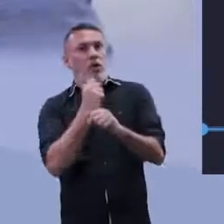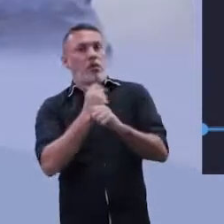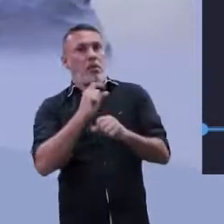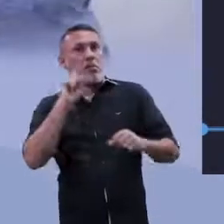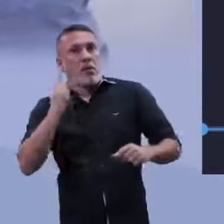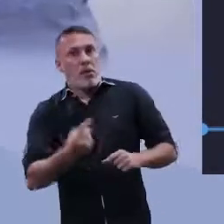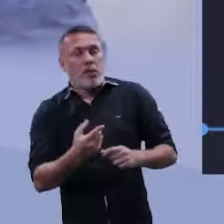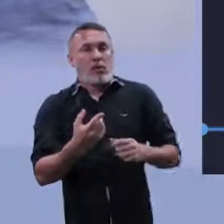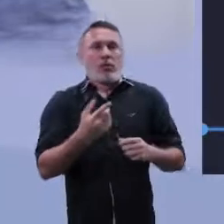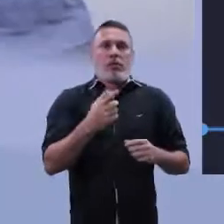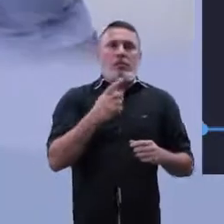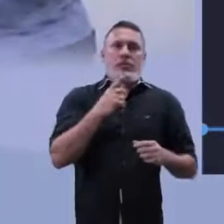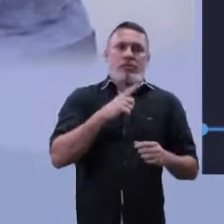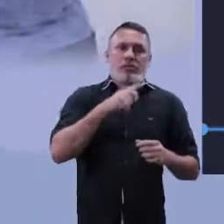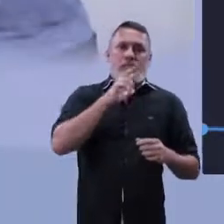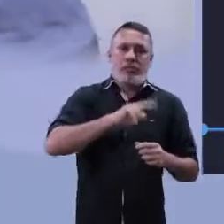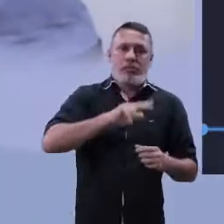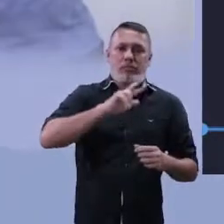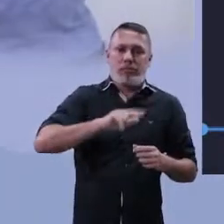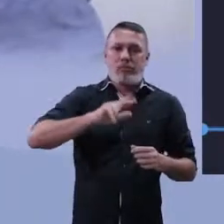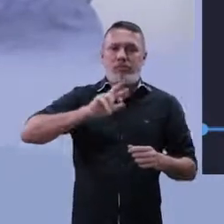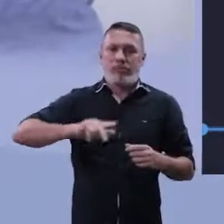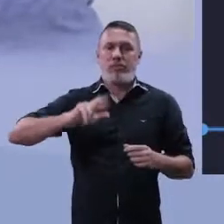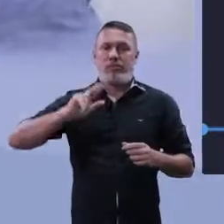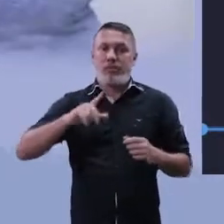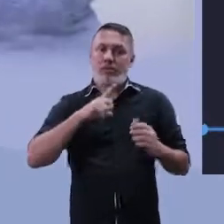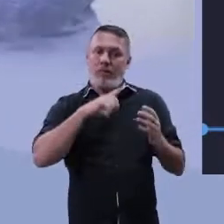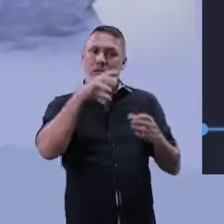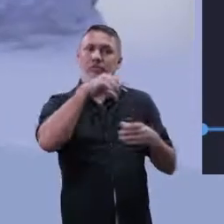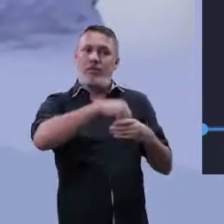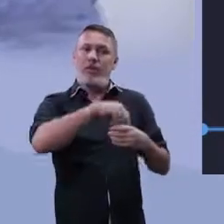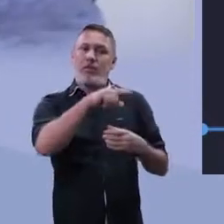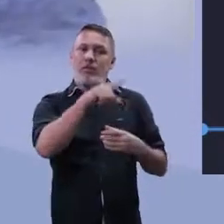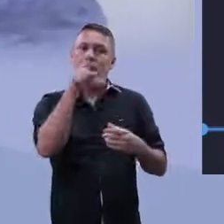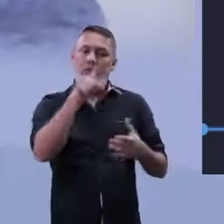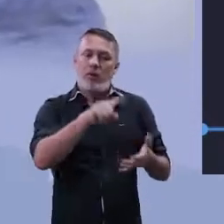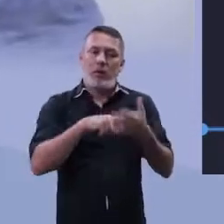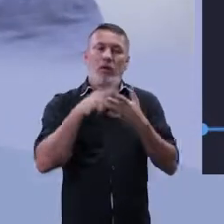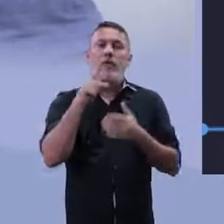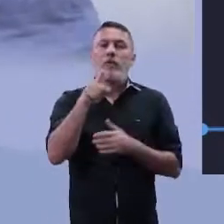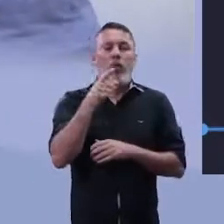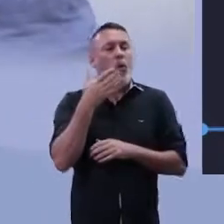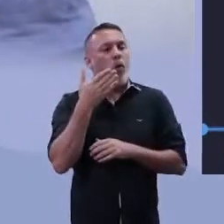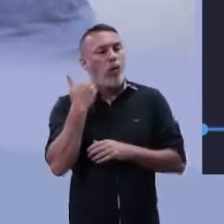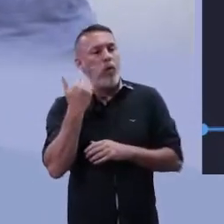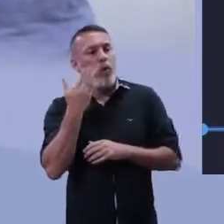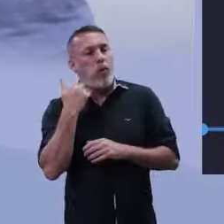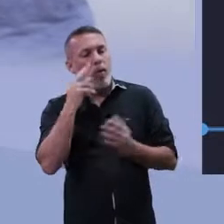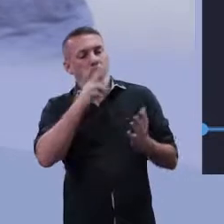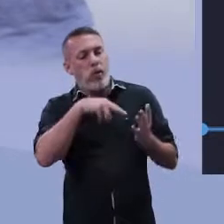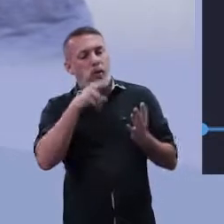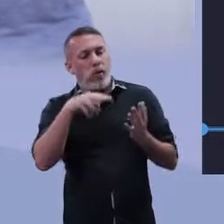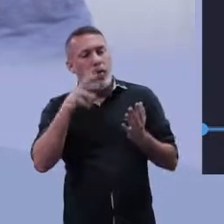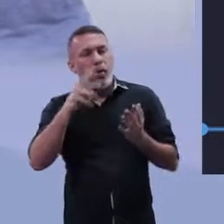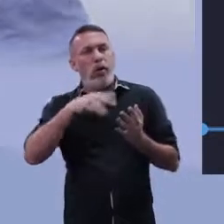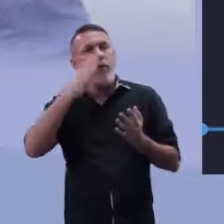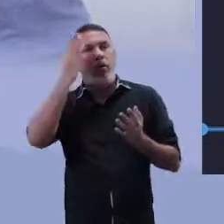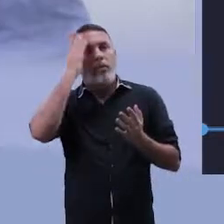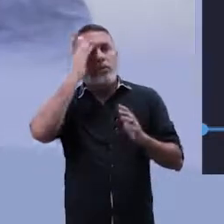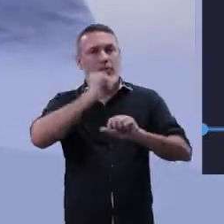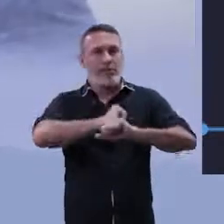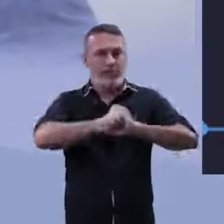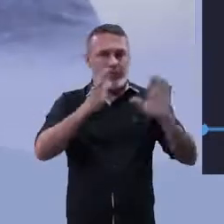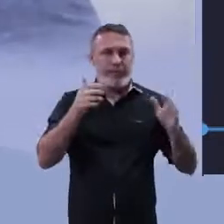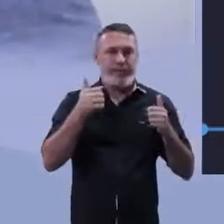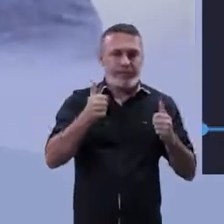alguma coisa que levou ao candidato a tomar o zero, e alguns exemplos de redações que tiraram nota 1000. Na